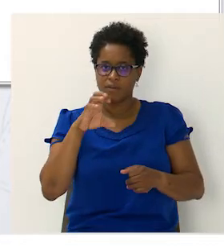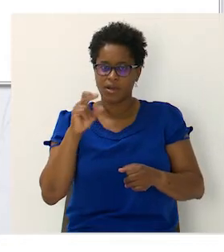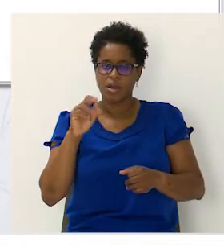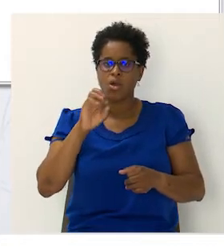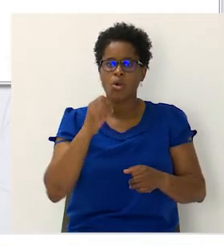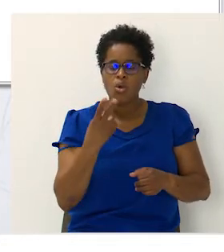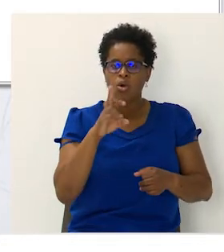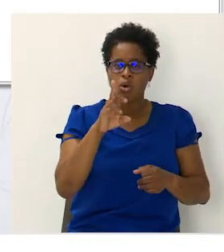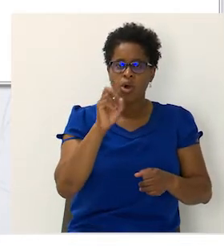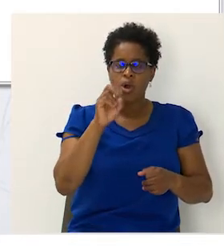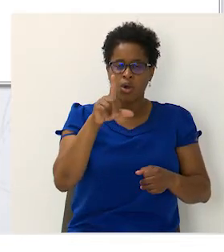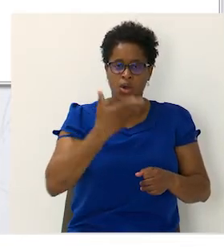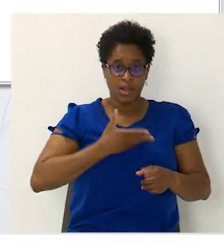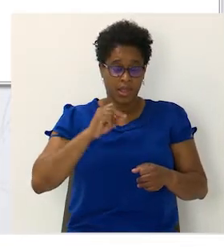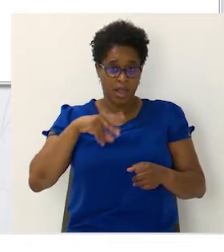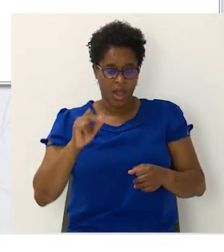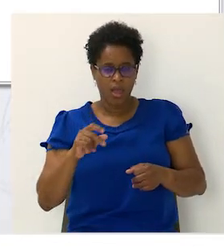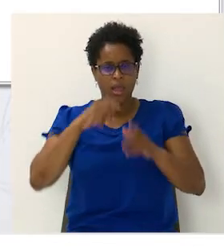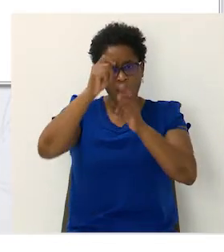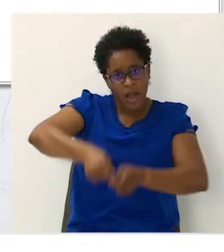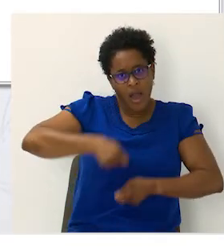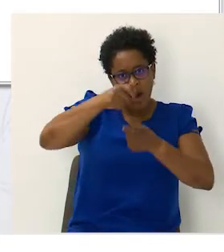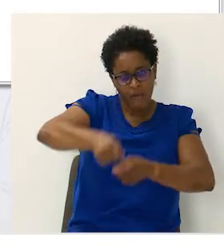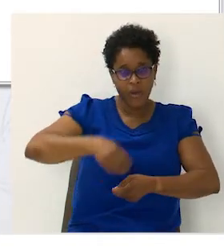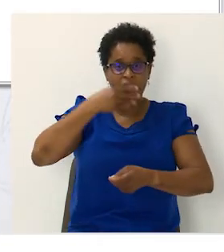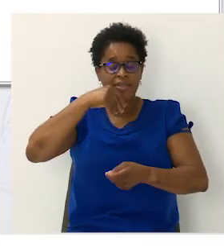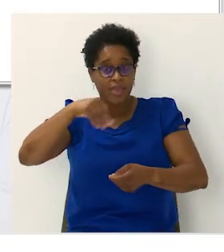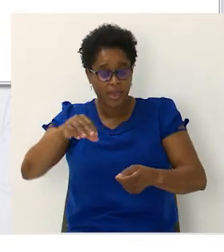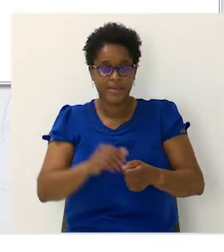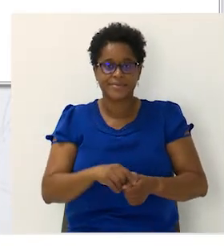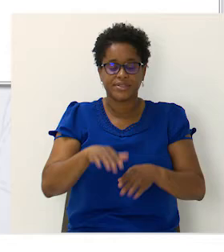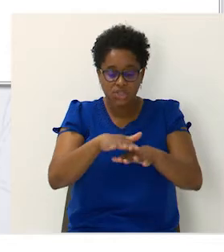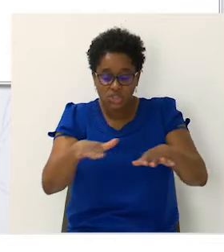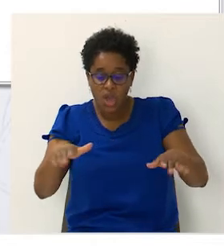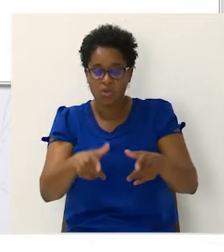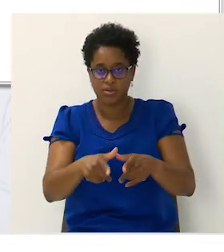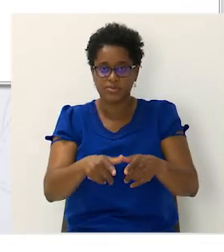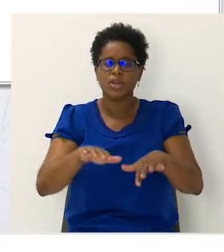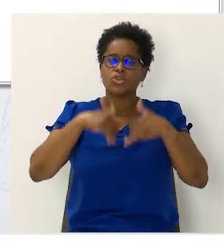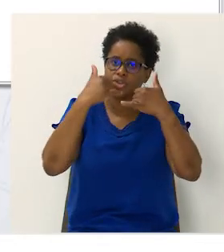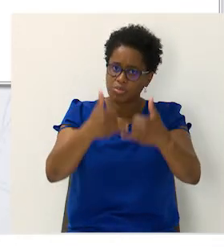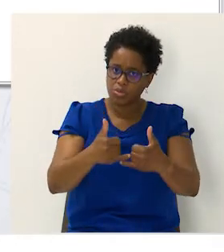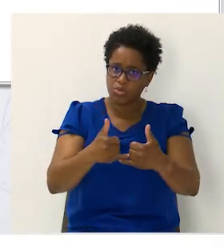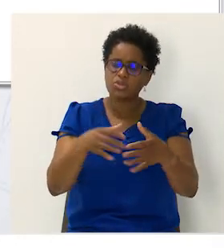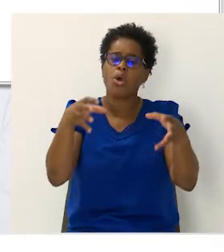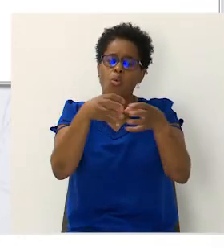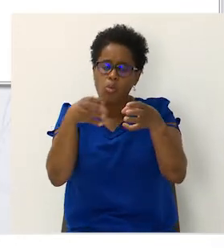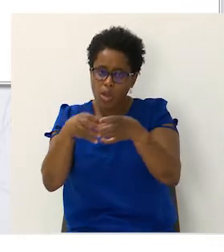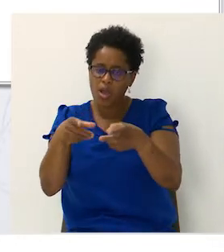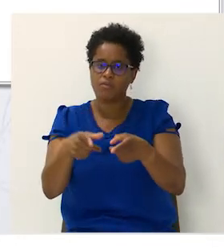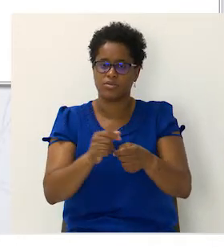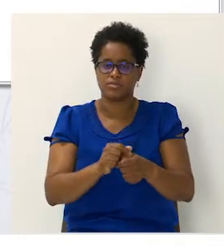roldana. Cavavam terrenos, chão, Depois